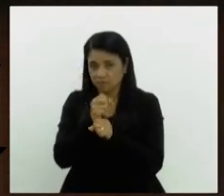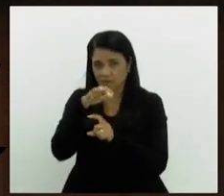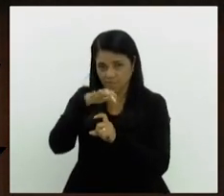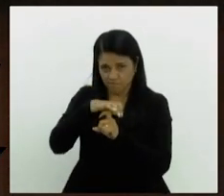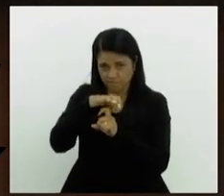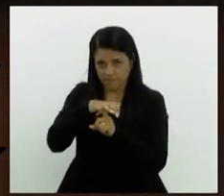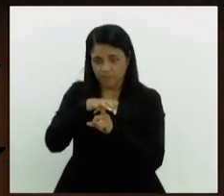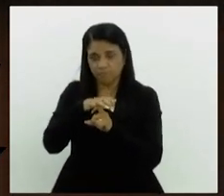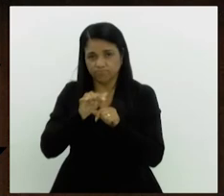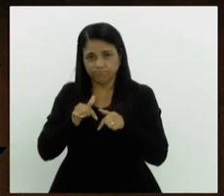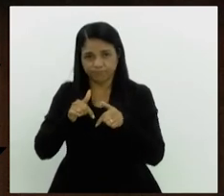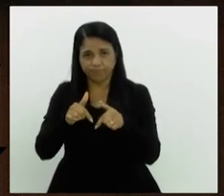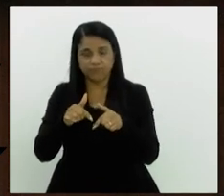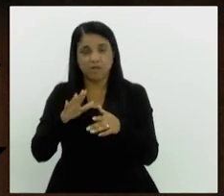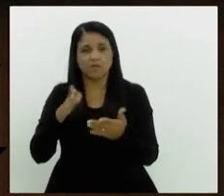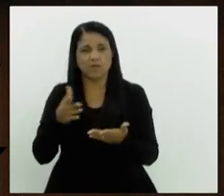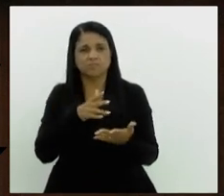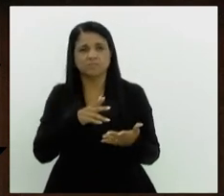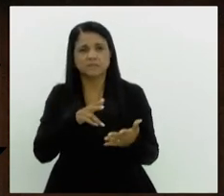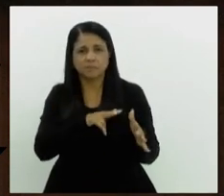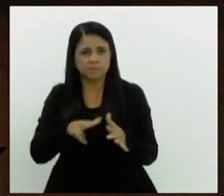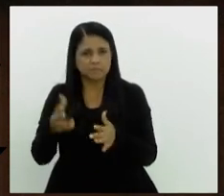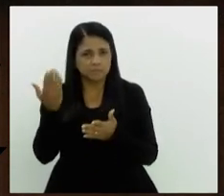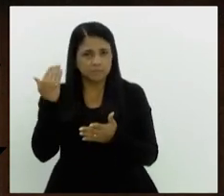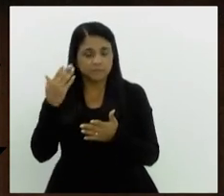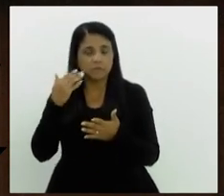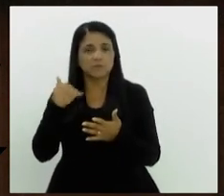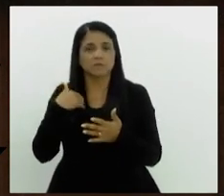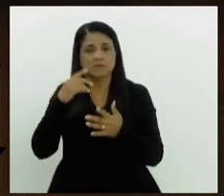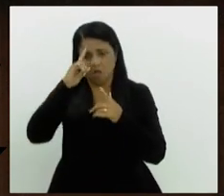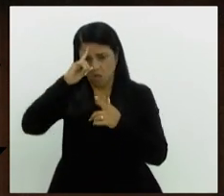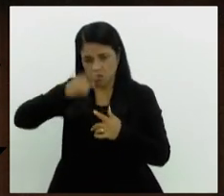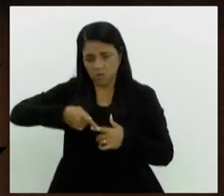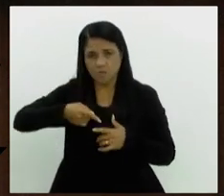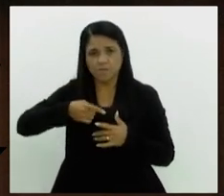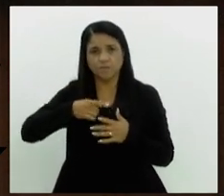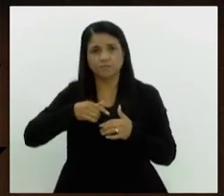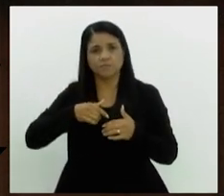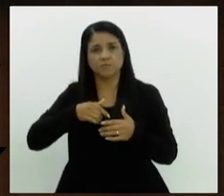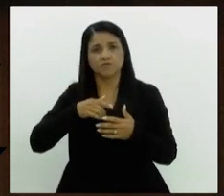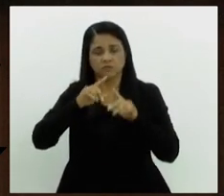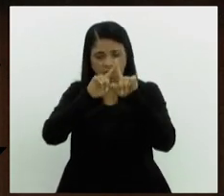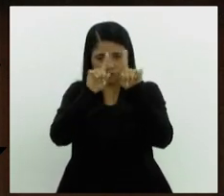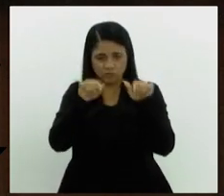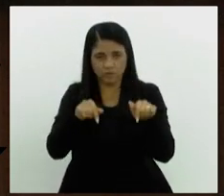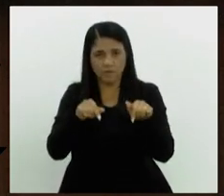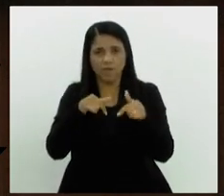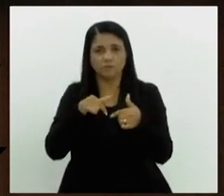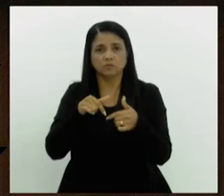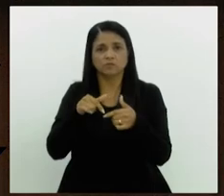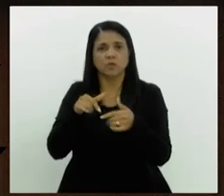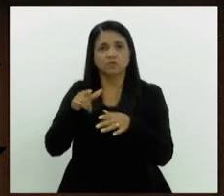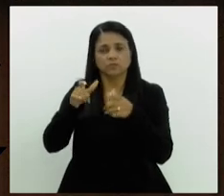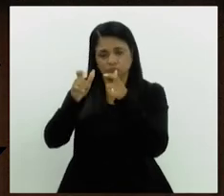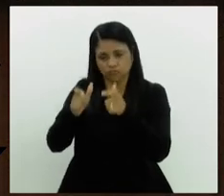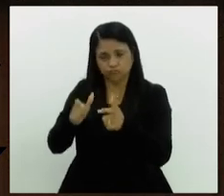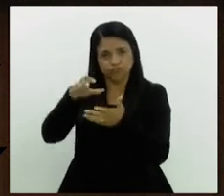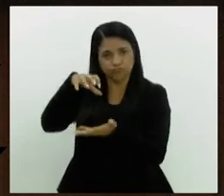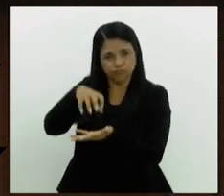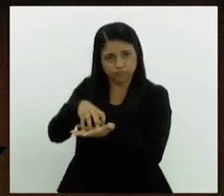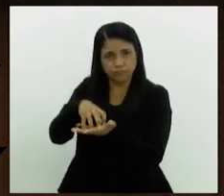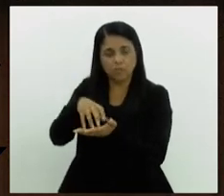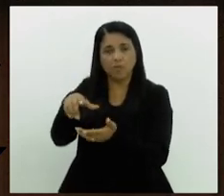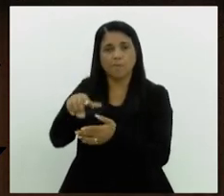autoritária, mandou uma série de funcionários para a sede, onde estão os banheiros, onde ficam guardadas